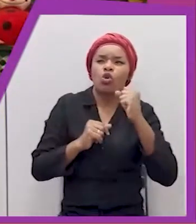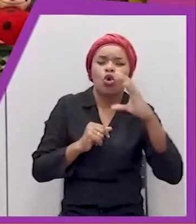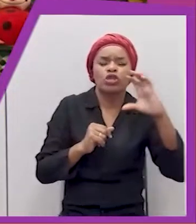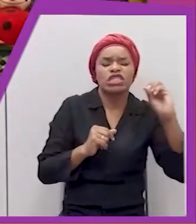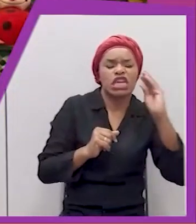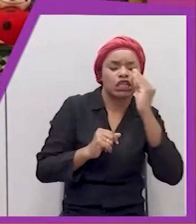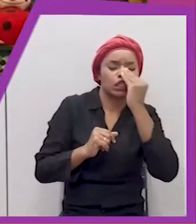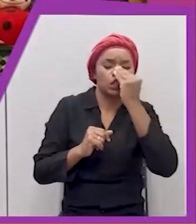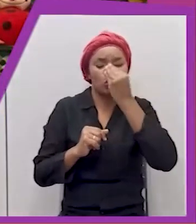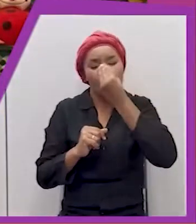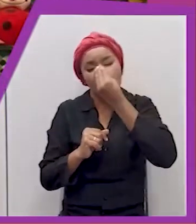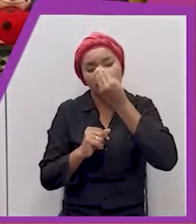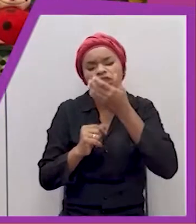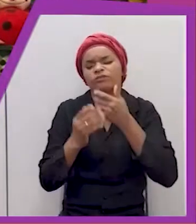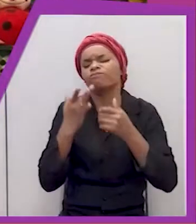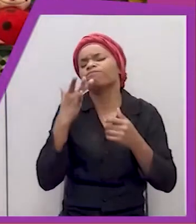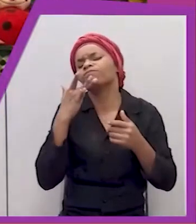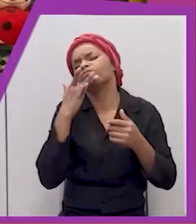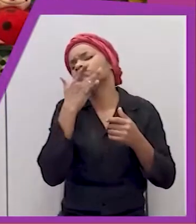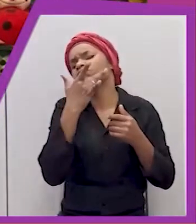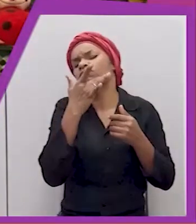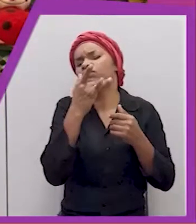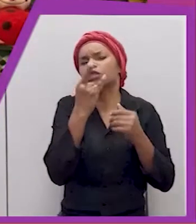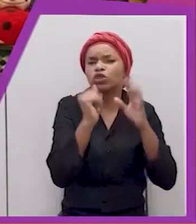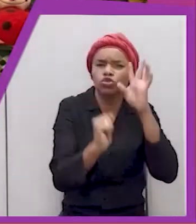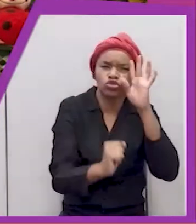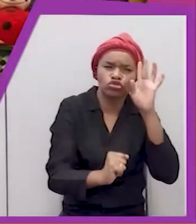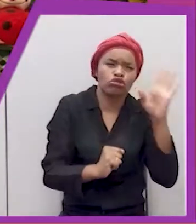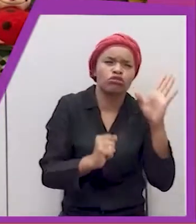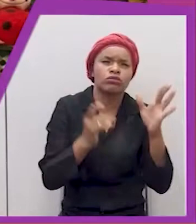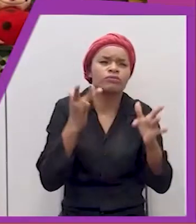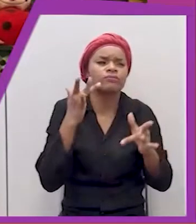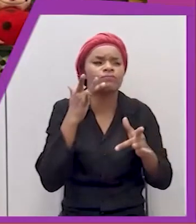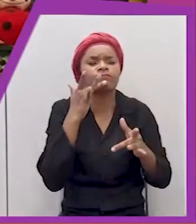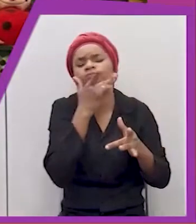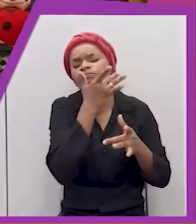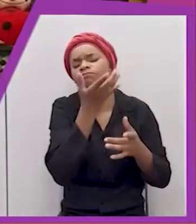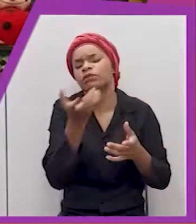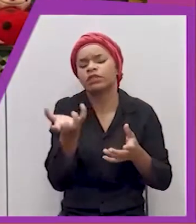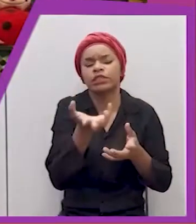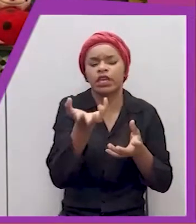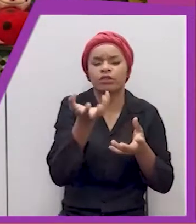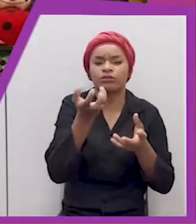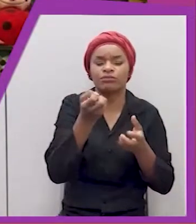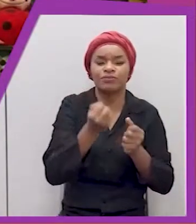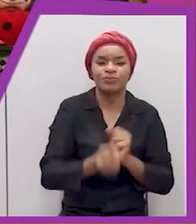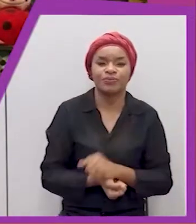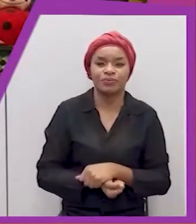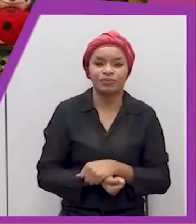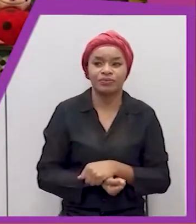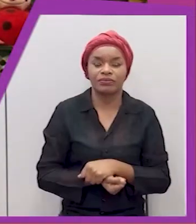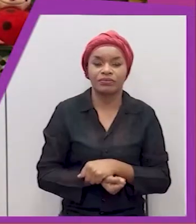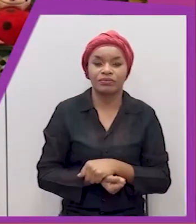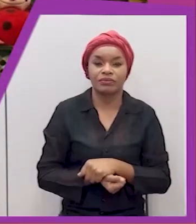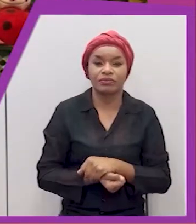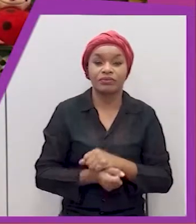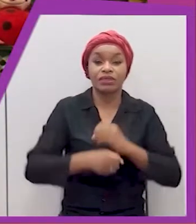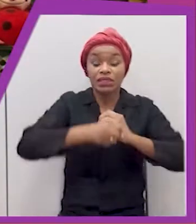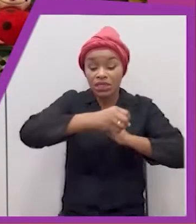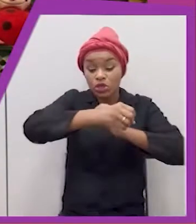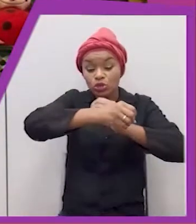sozinha hoje uma rosca torta tem que ser só não